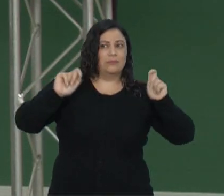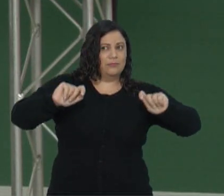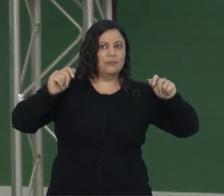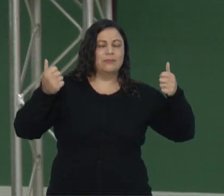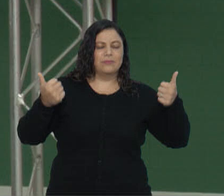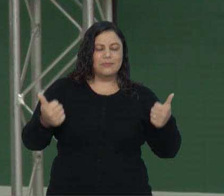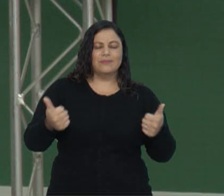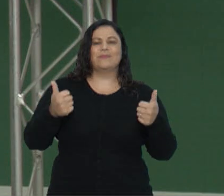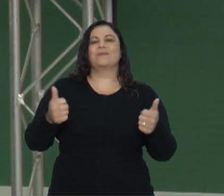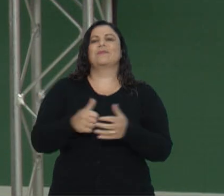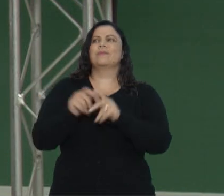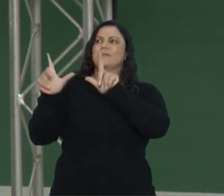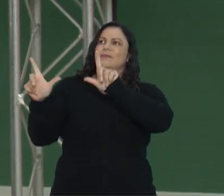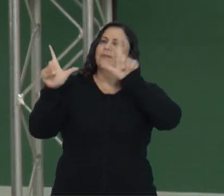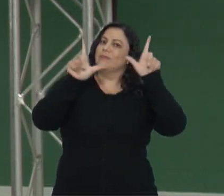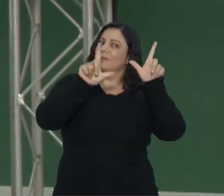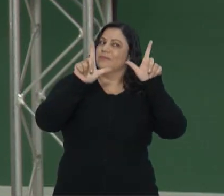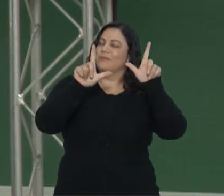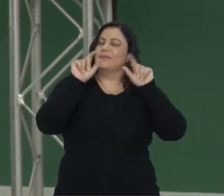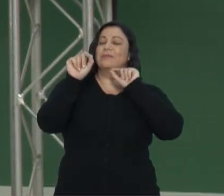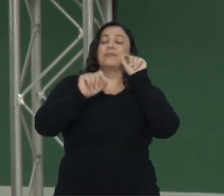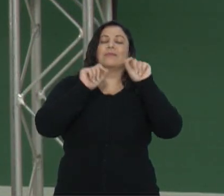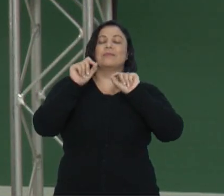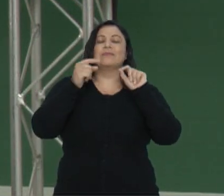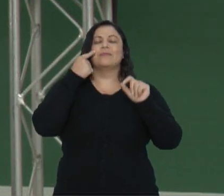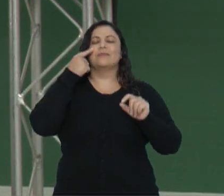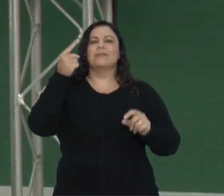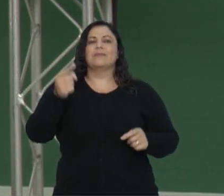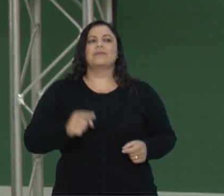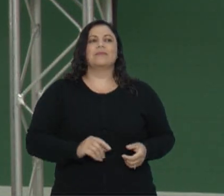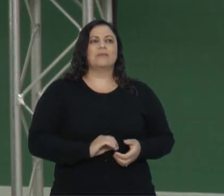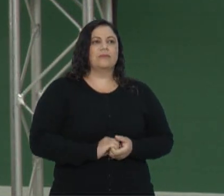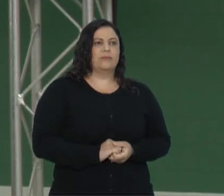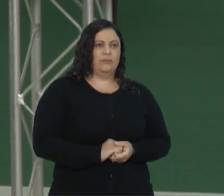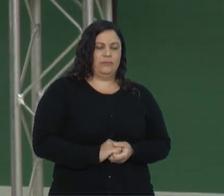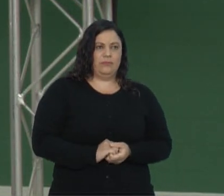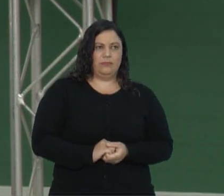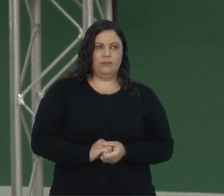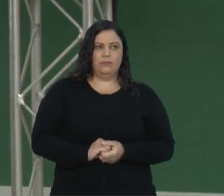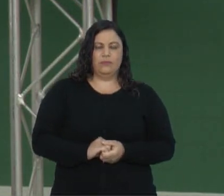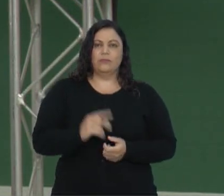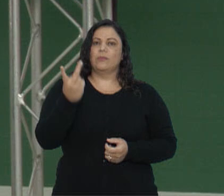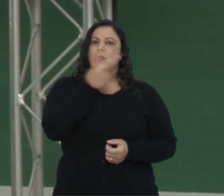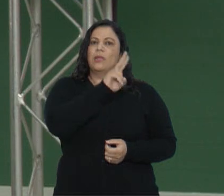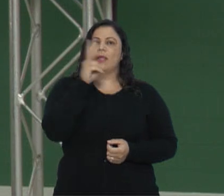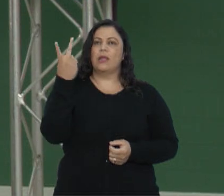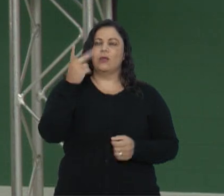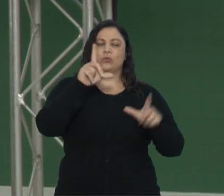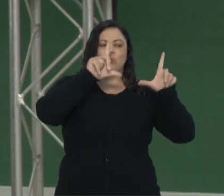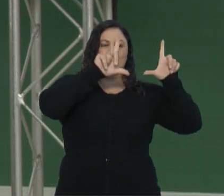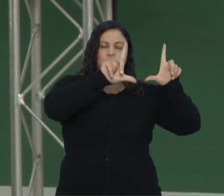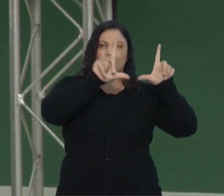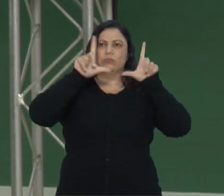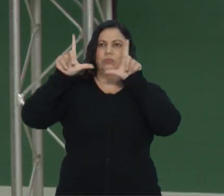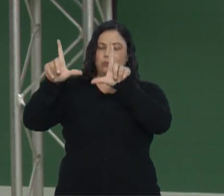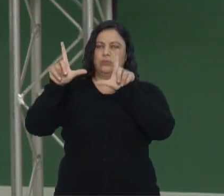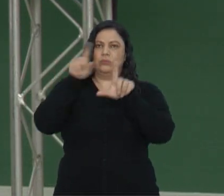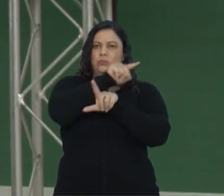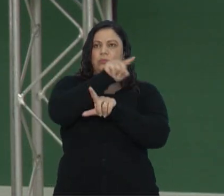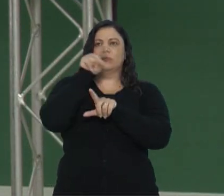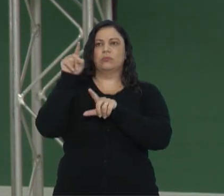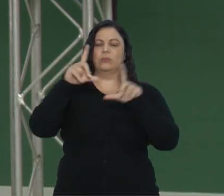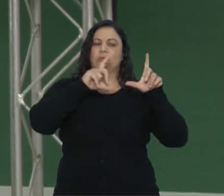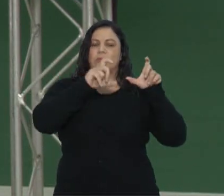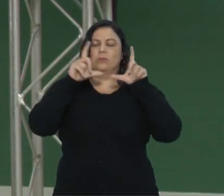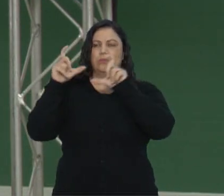slides a gente passou uma imagem, quem será? Vamos ver de quem que é. Então vamos lá, essas duas imagens eu vou botar o texto aqui